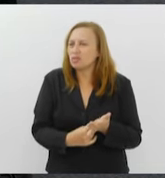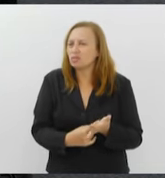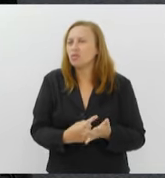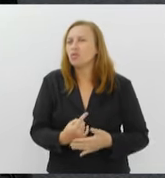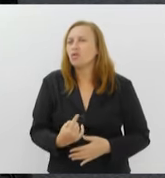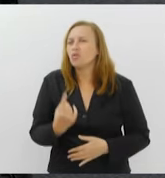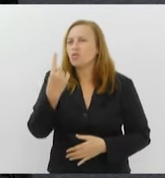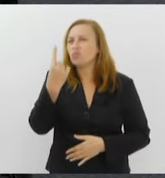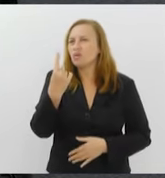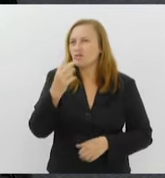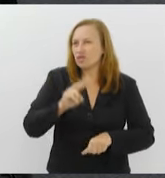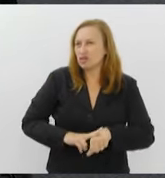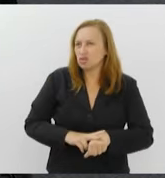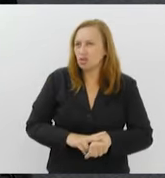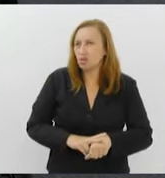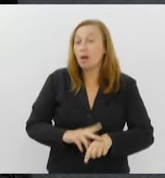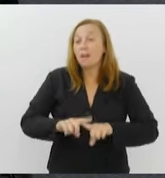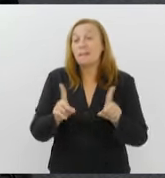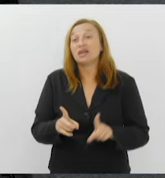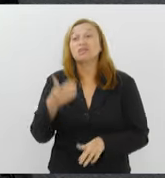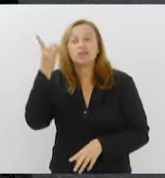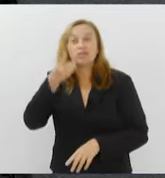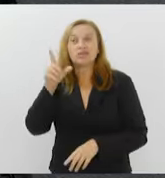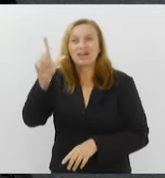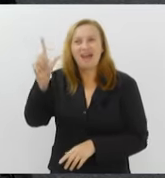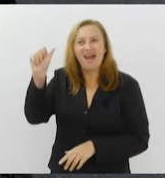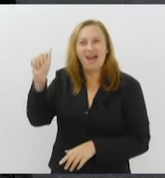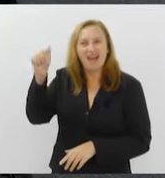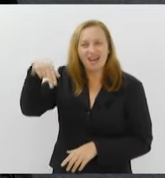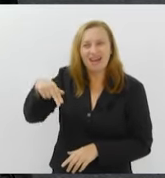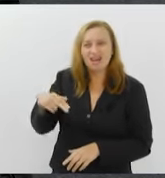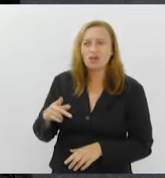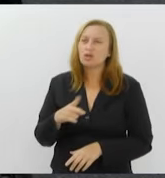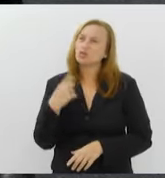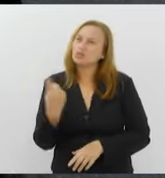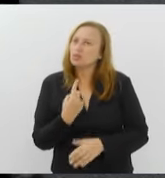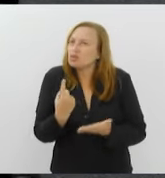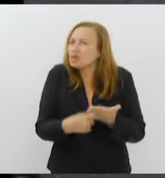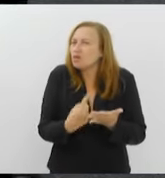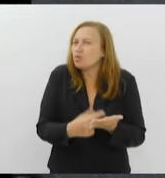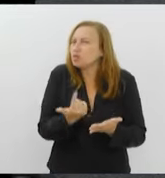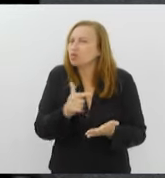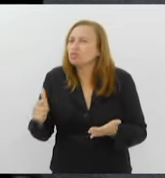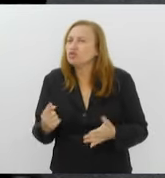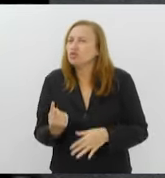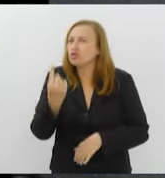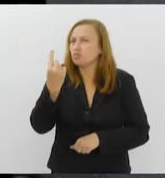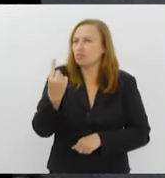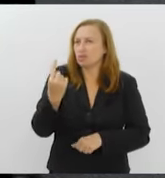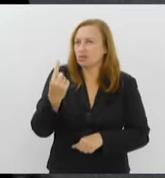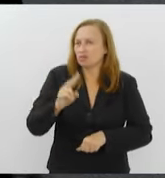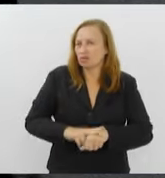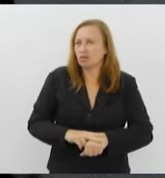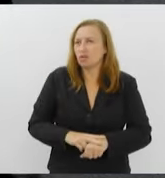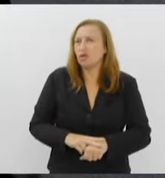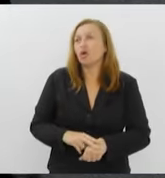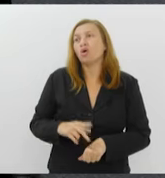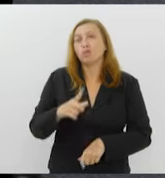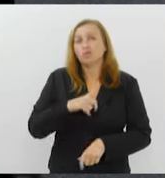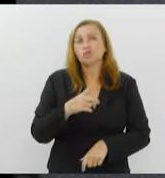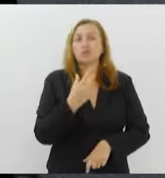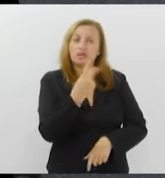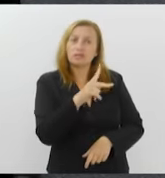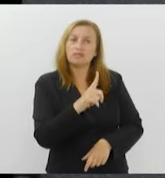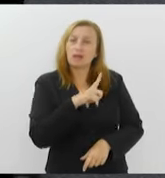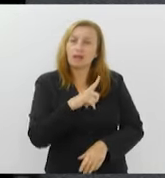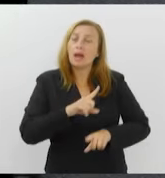O deputado Alan está dizendo que o nosso acordo não tinha nenhuma recondução e que o dele tem uma. Na